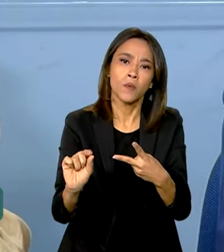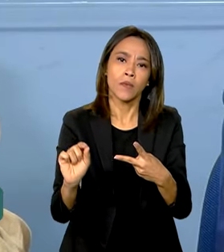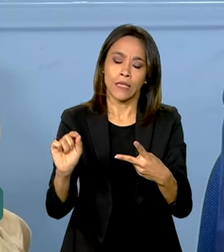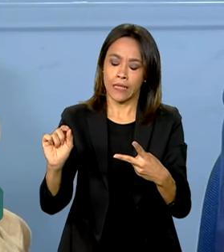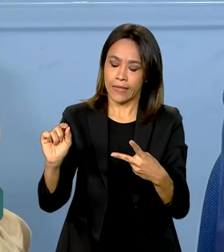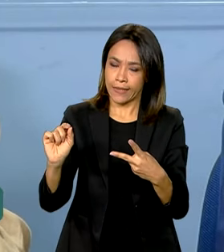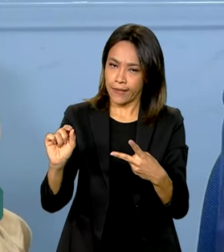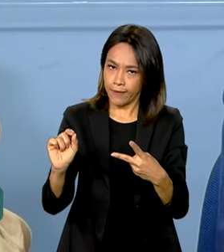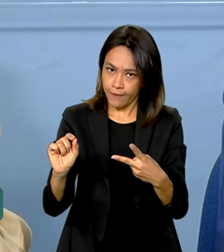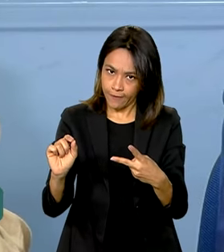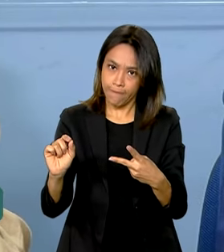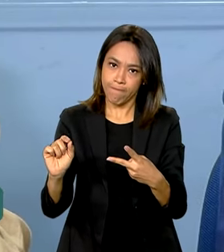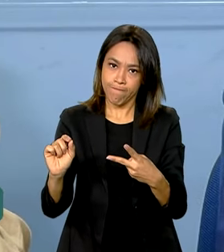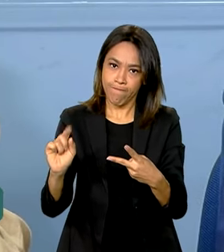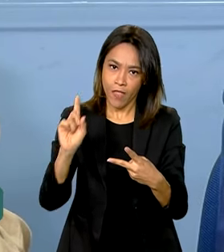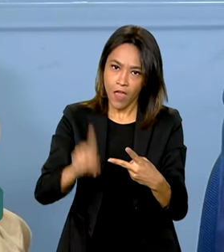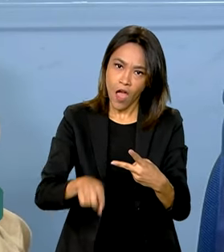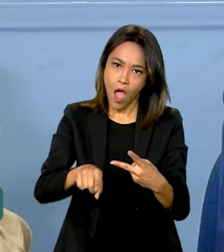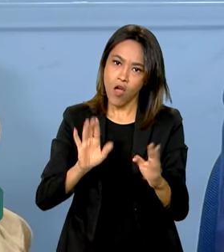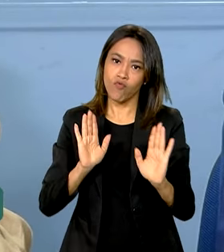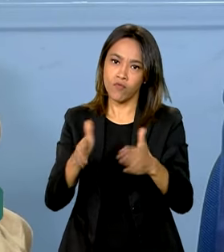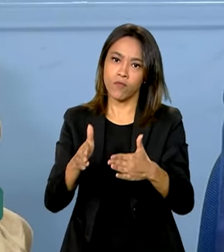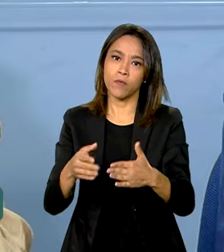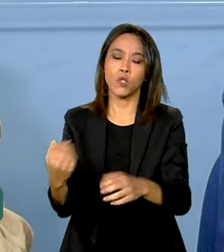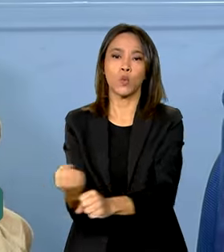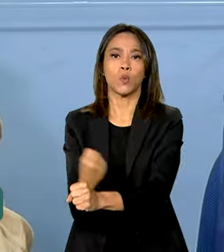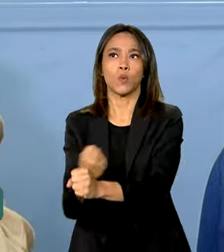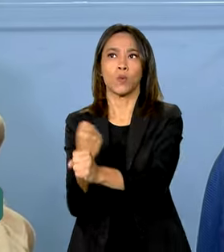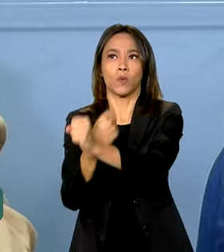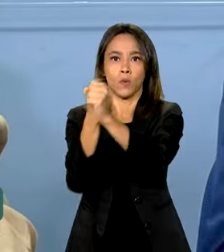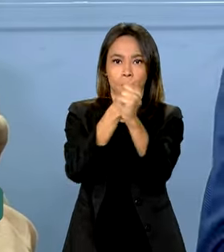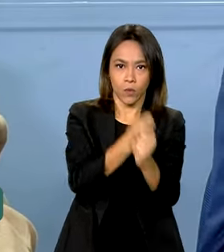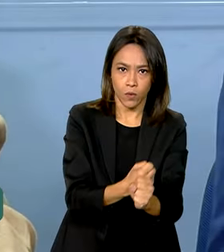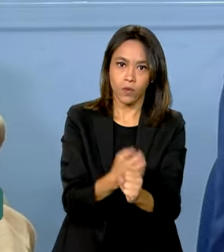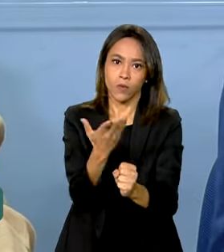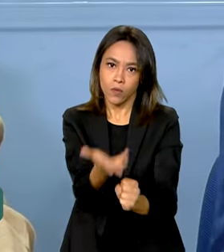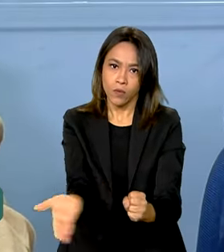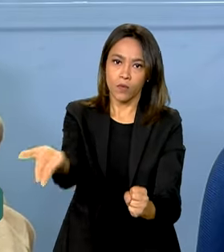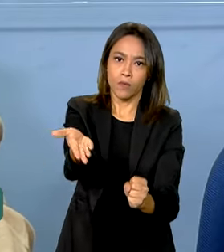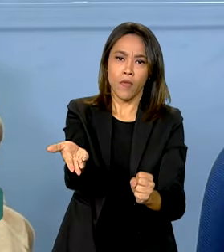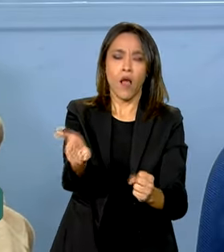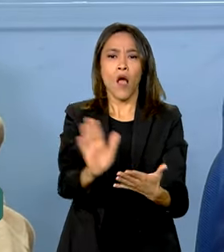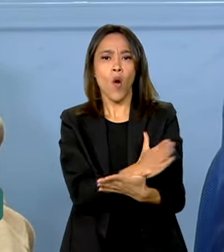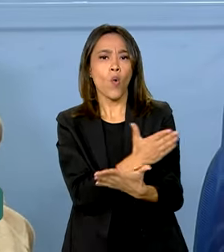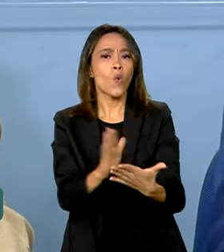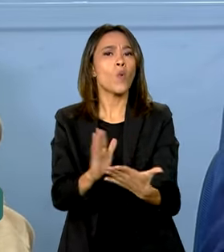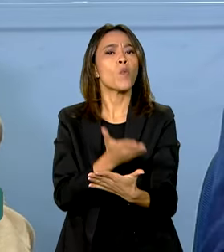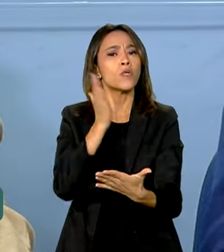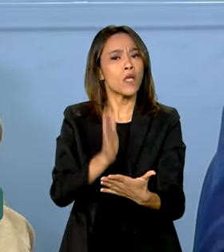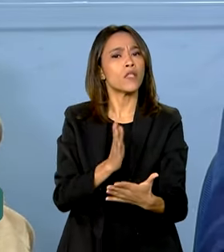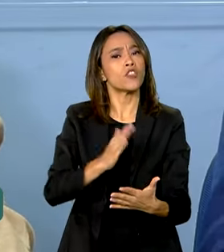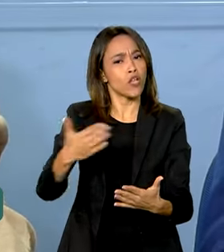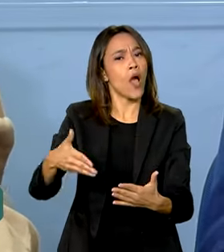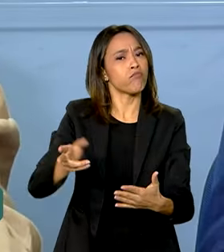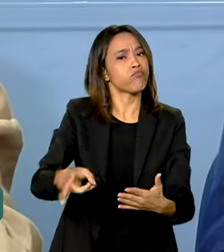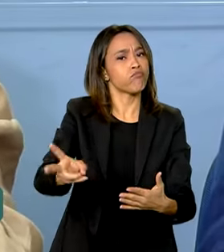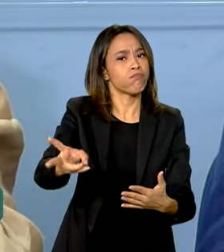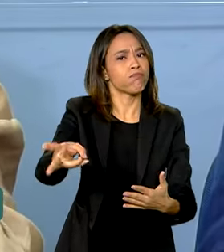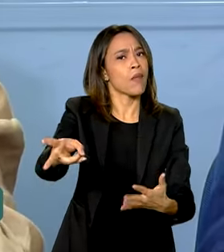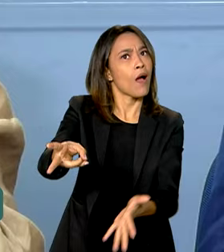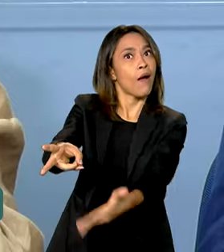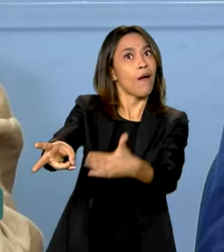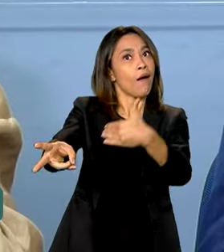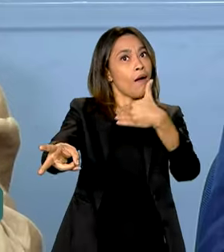sentido da reconstrução. Algumas dessas ações já estavam em curso antes